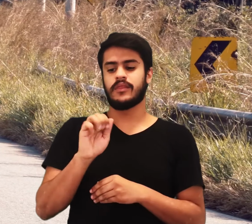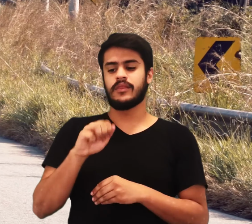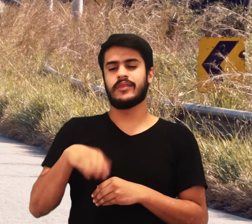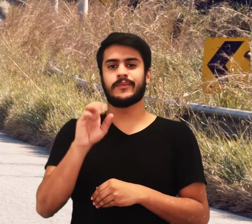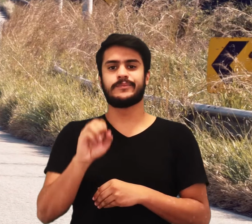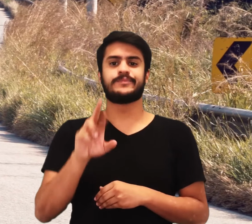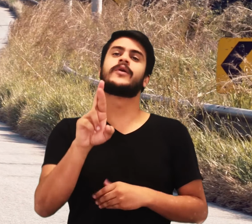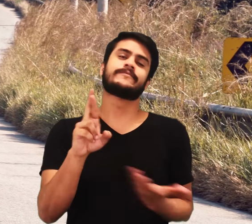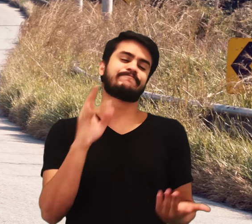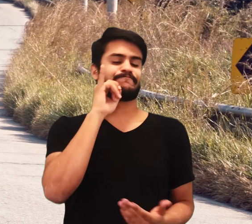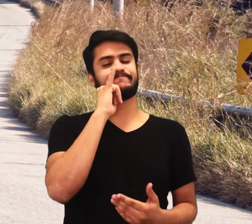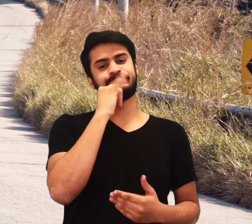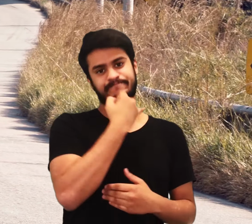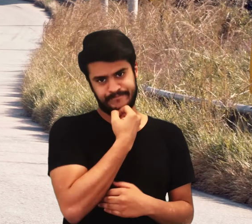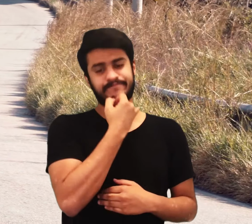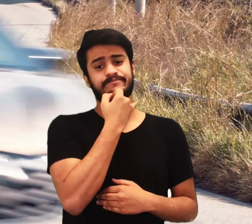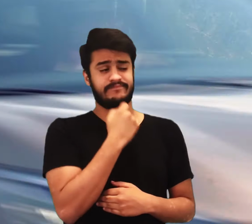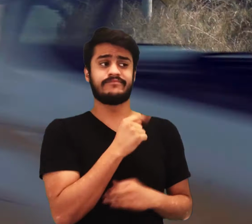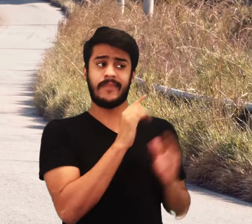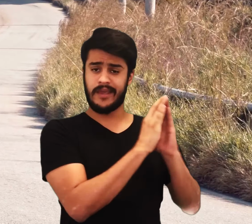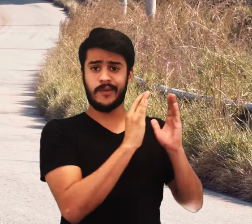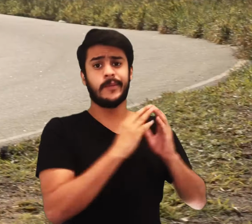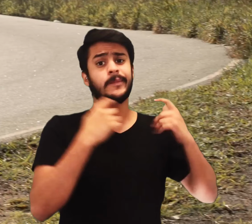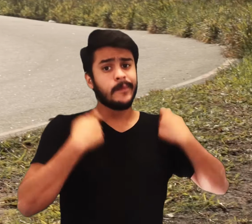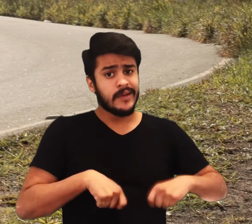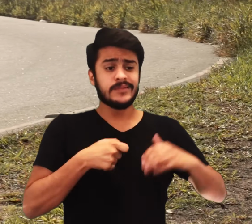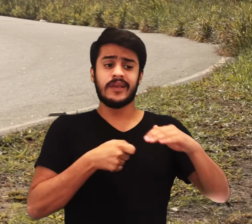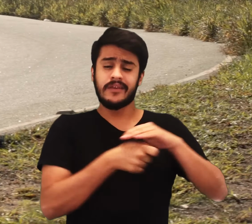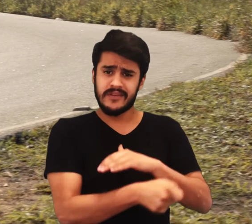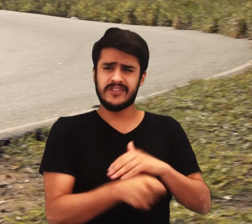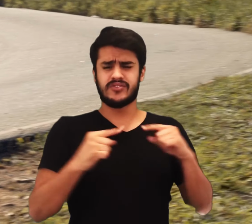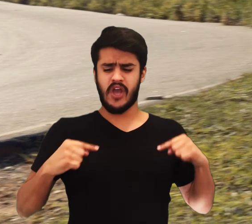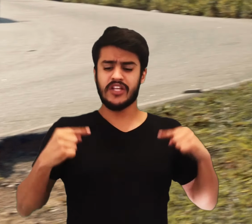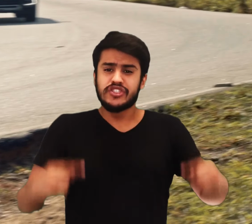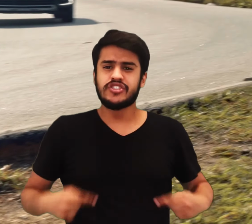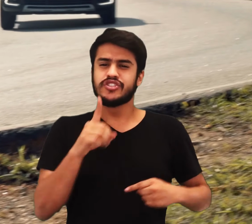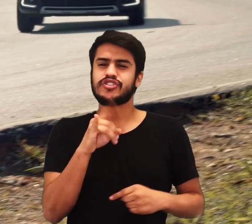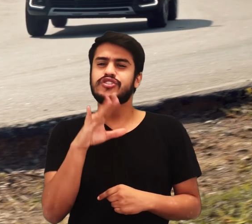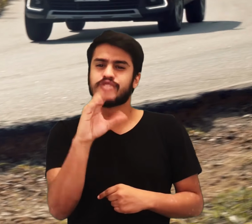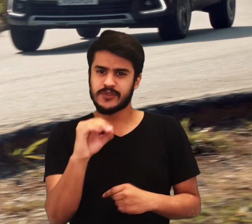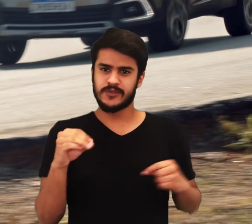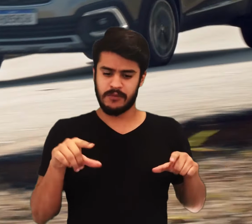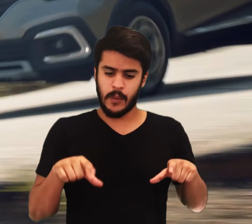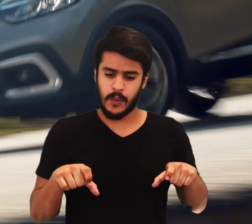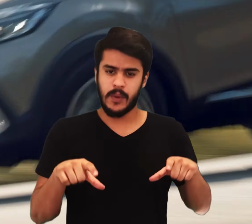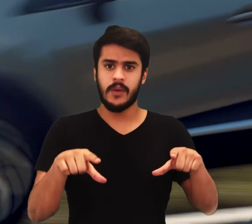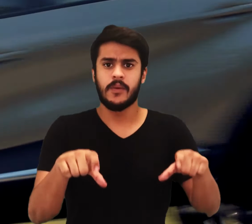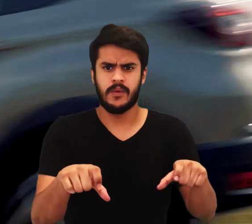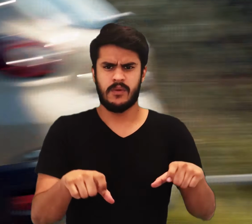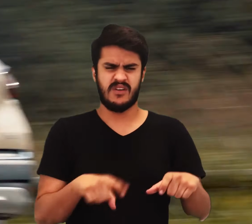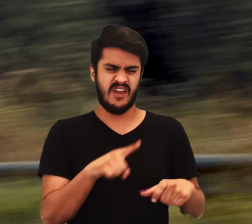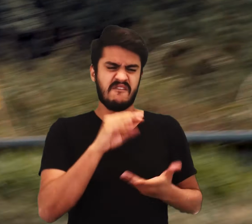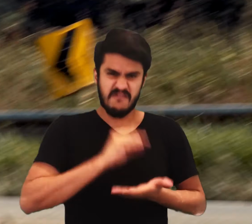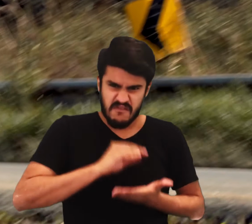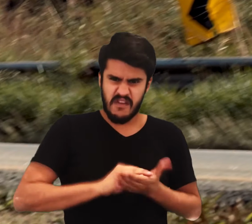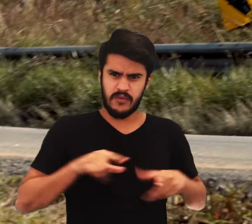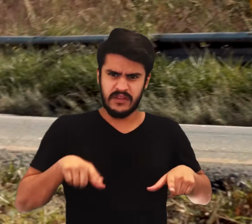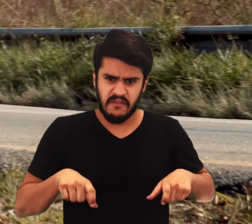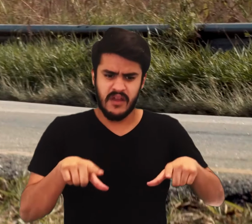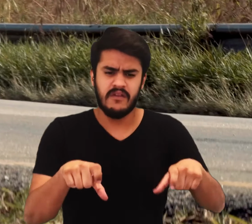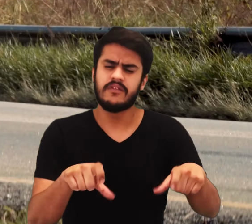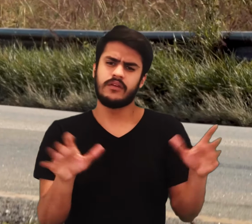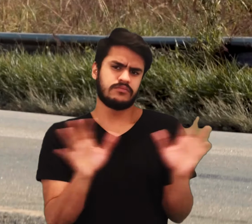freios traseiros isso aí realmente é lamentável o Renault podia ter investido pelo menos no sistema de disco não em termos de performance de frenagem que vai